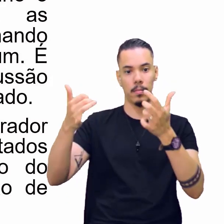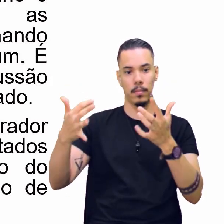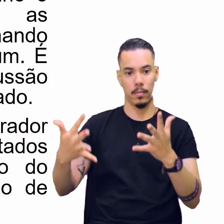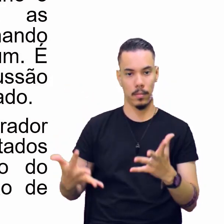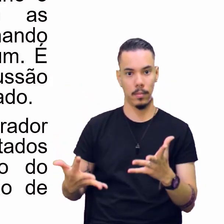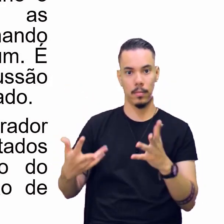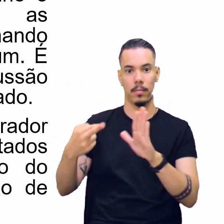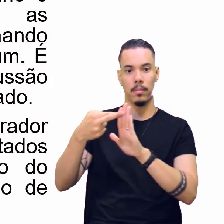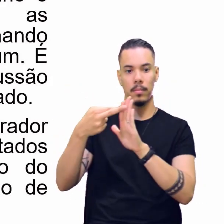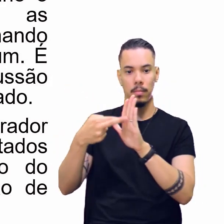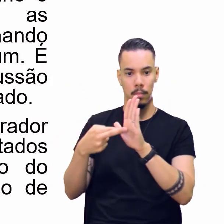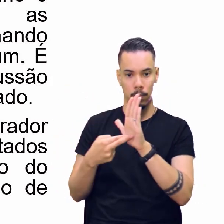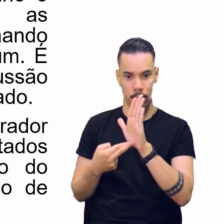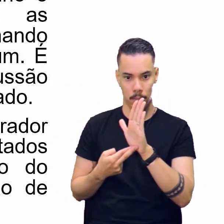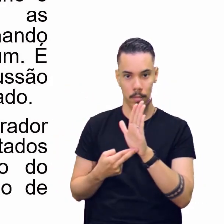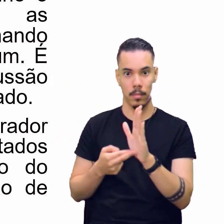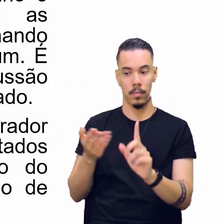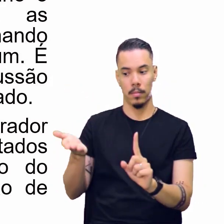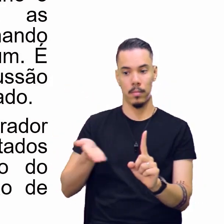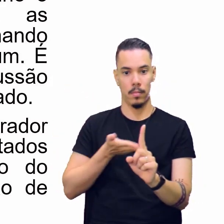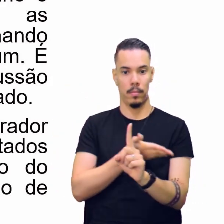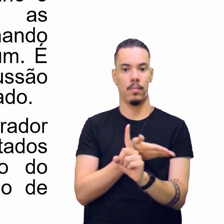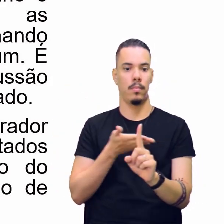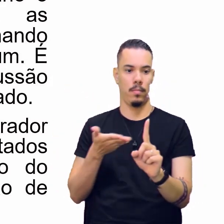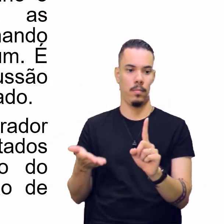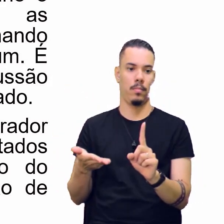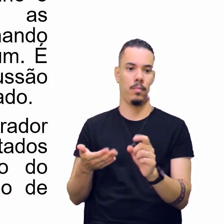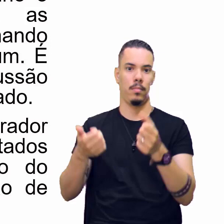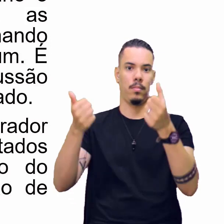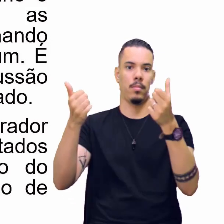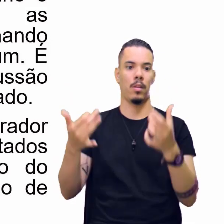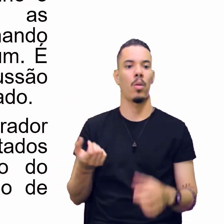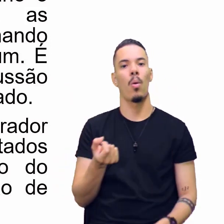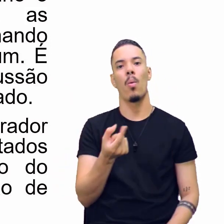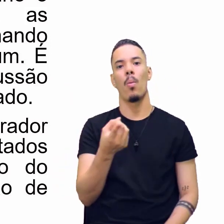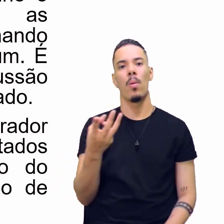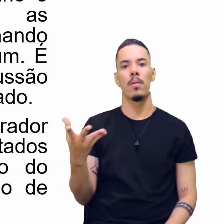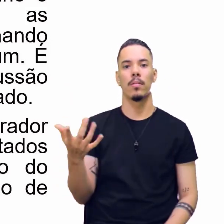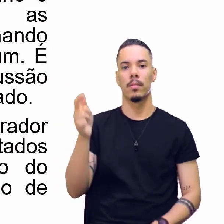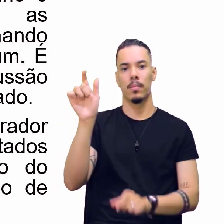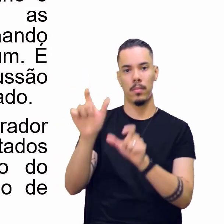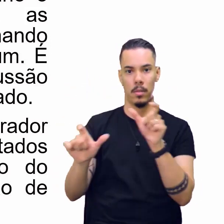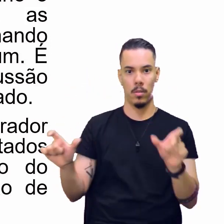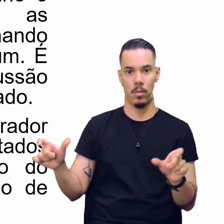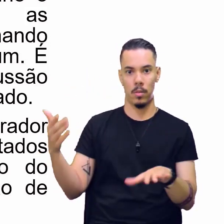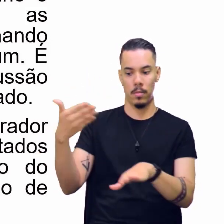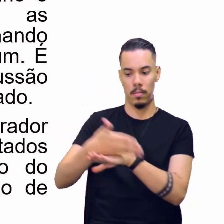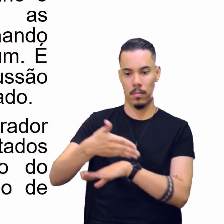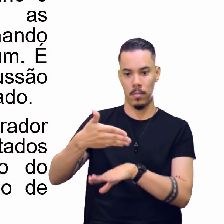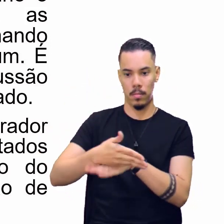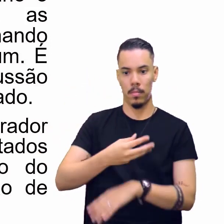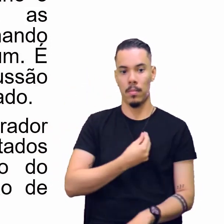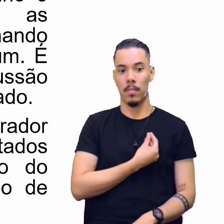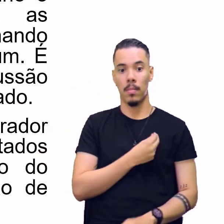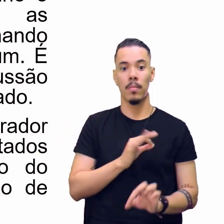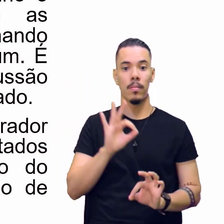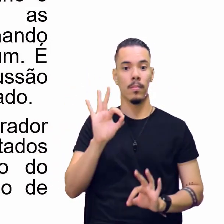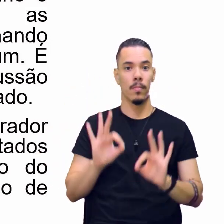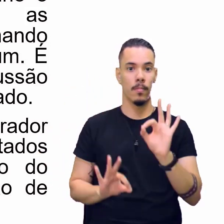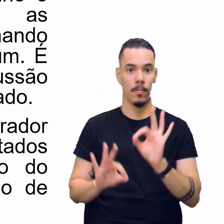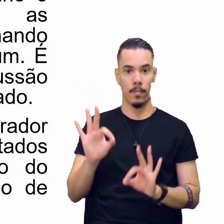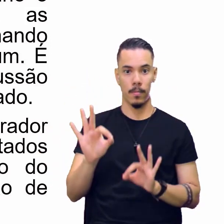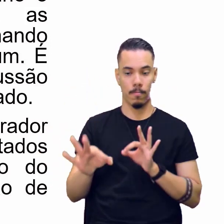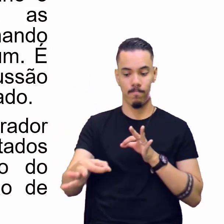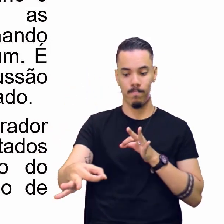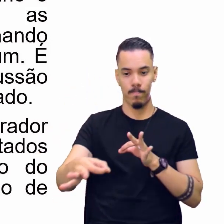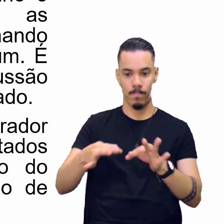normas. O moderador, o mediador, define o número de participantes e organiza